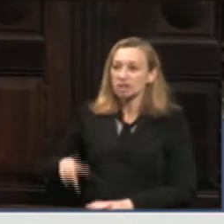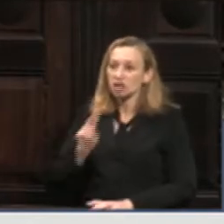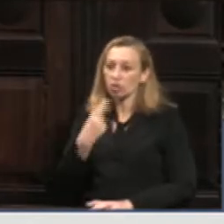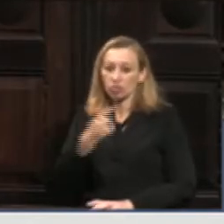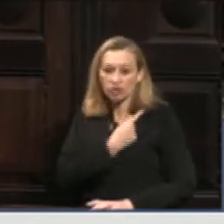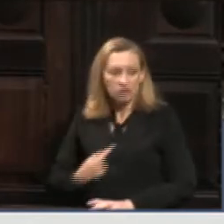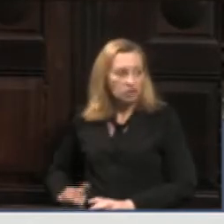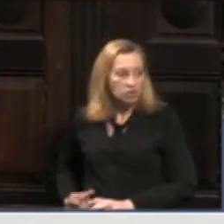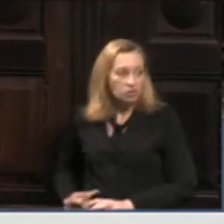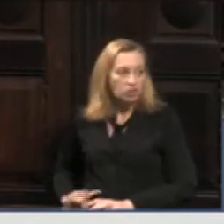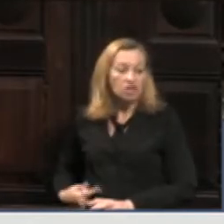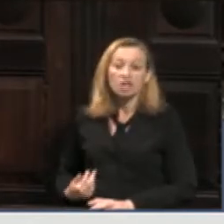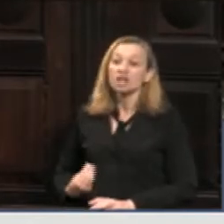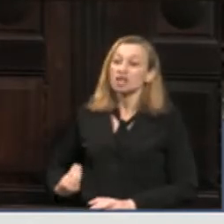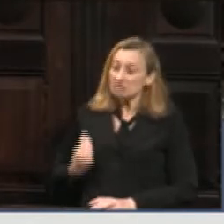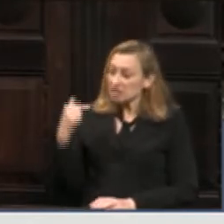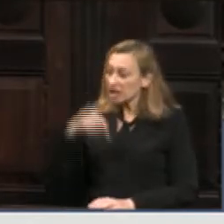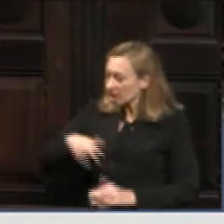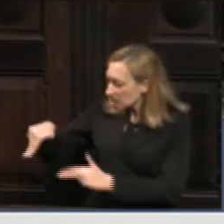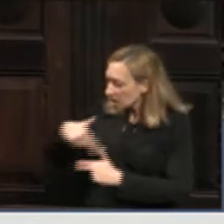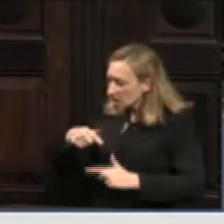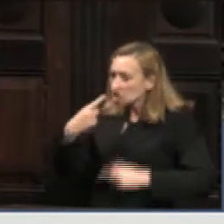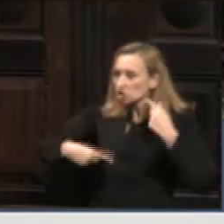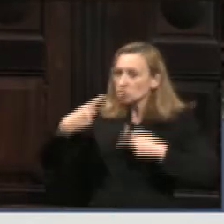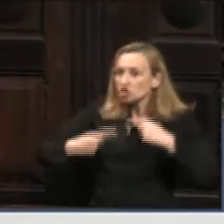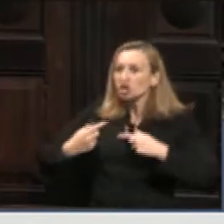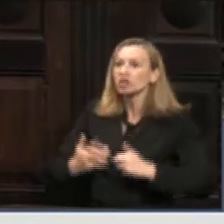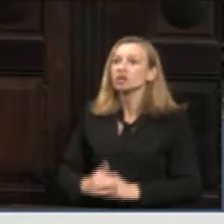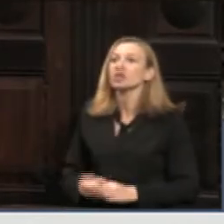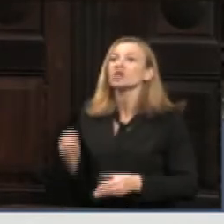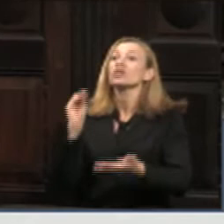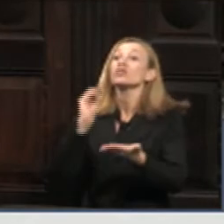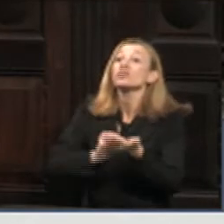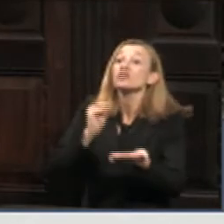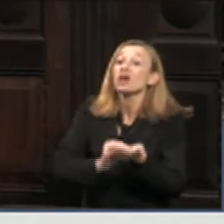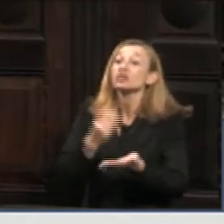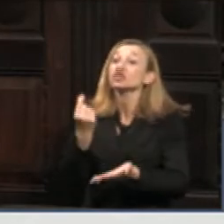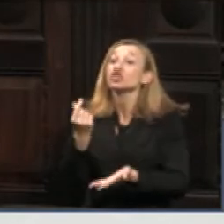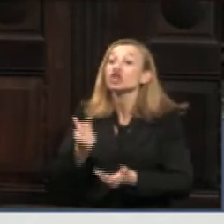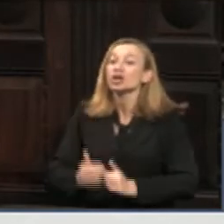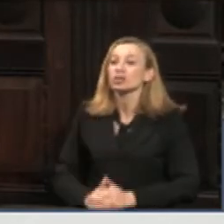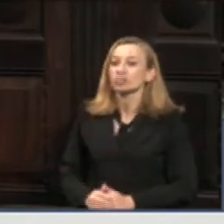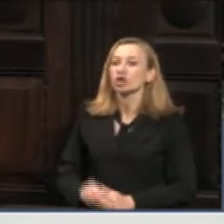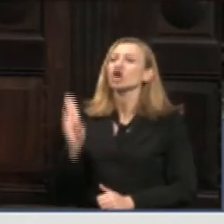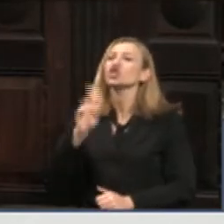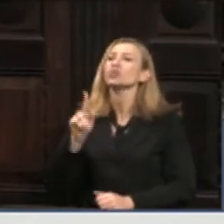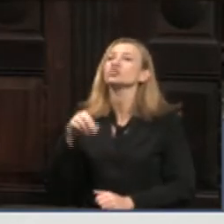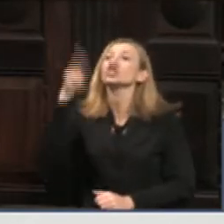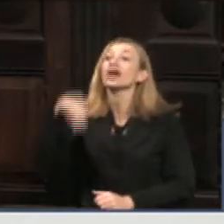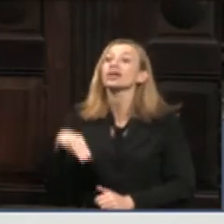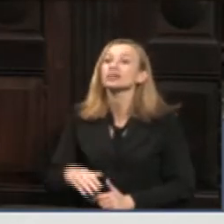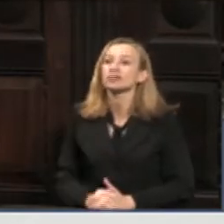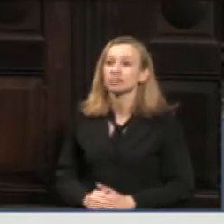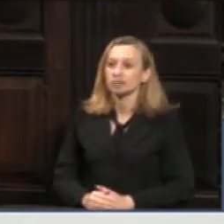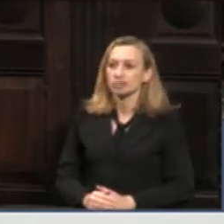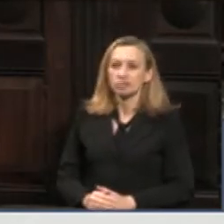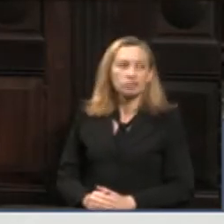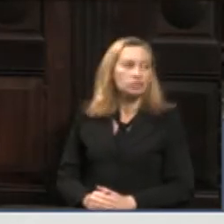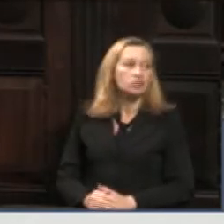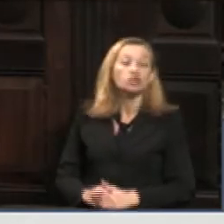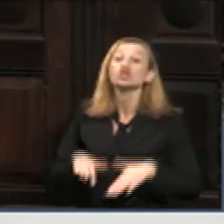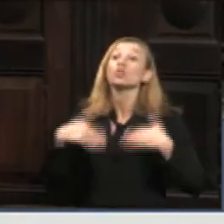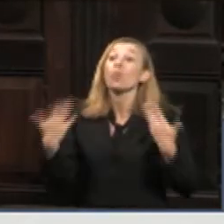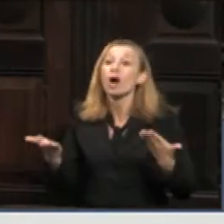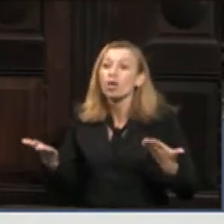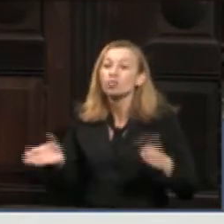que eles venham aqui debater o voto que deram. Em nome de quê? De qual